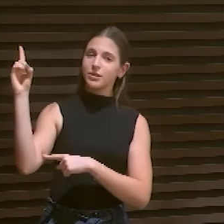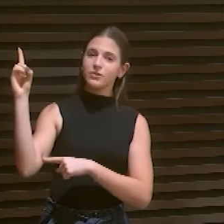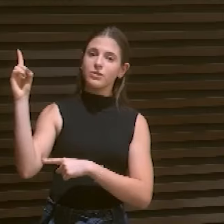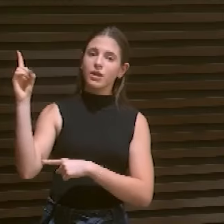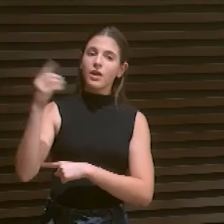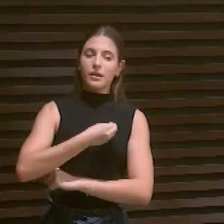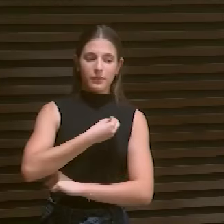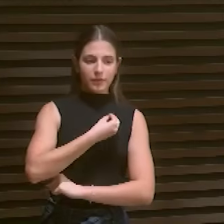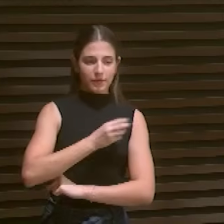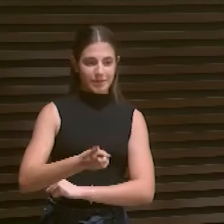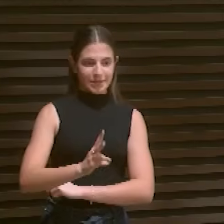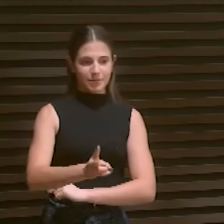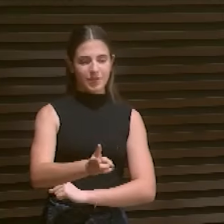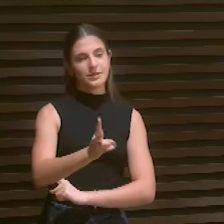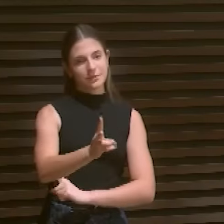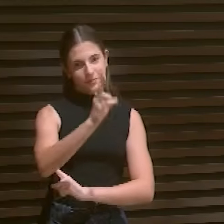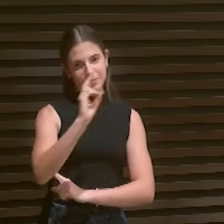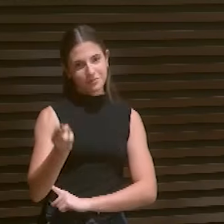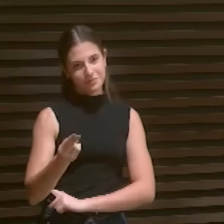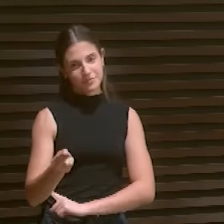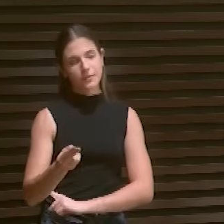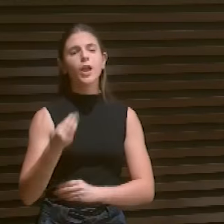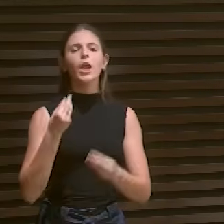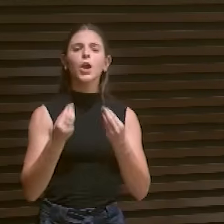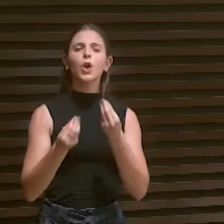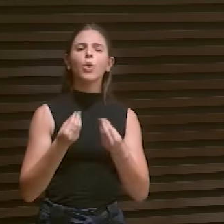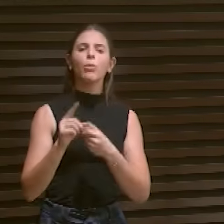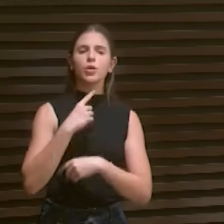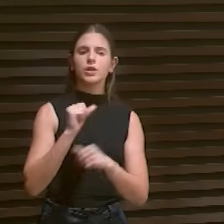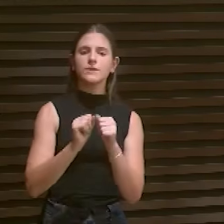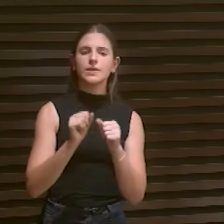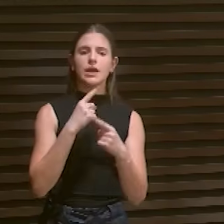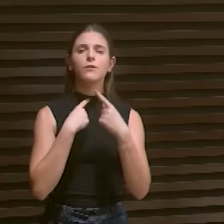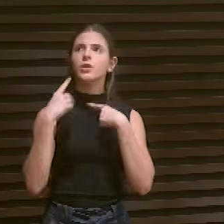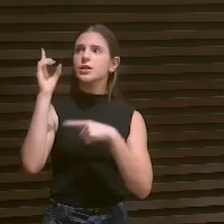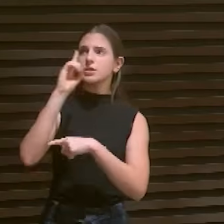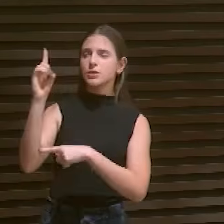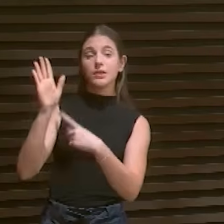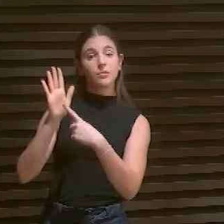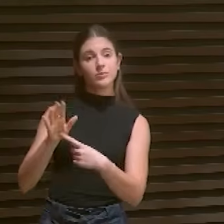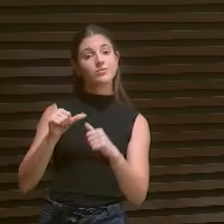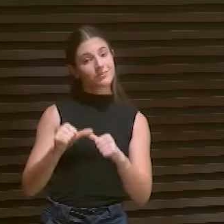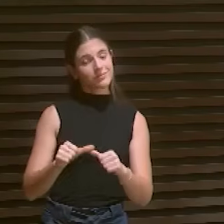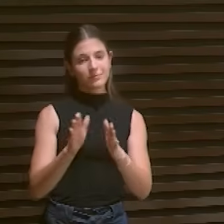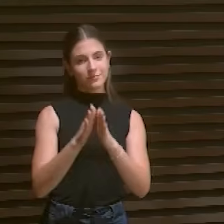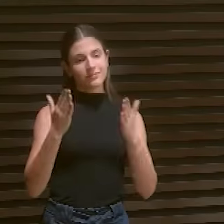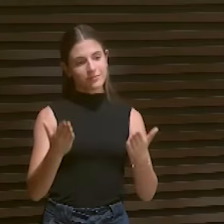para sempre. E como que nós vamos fazer a vontade de Deus? Ela está expressa neste livro.